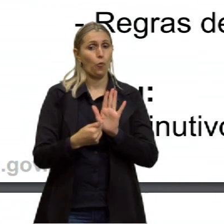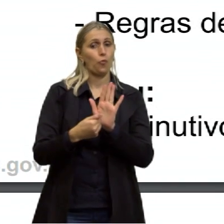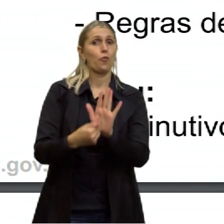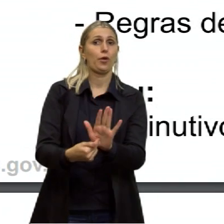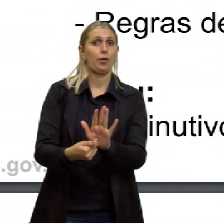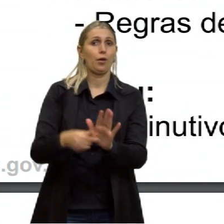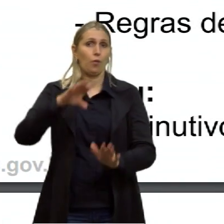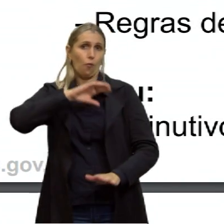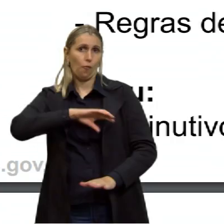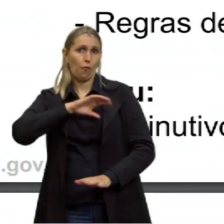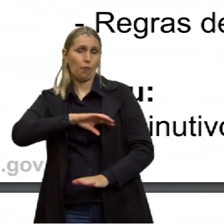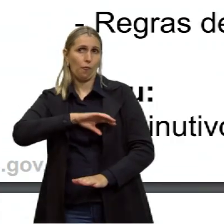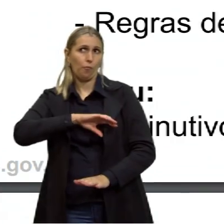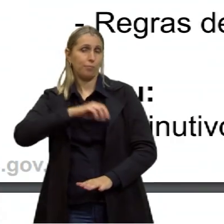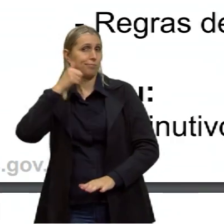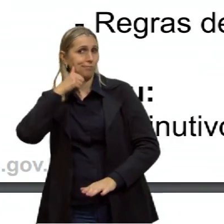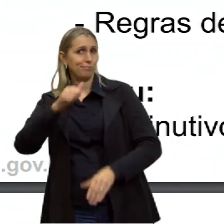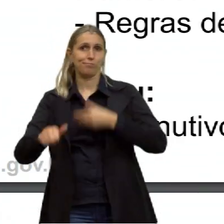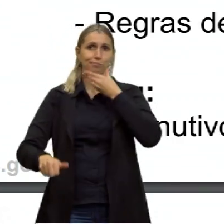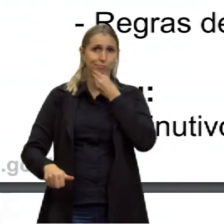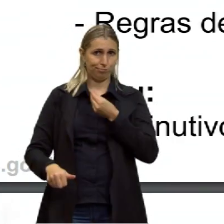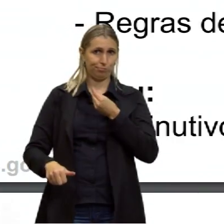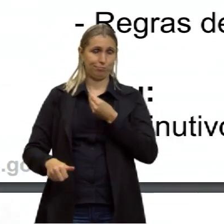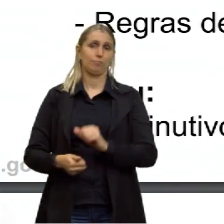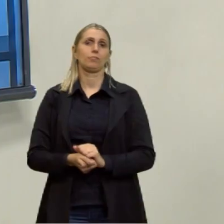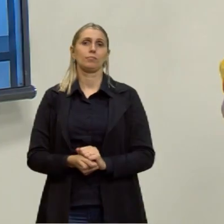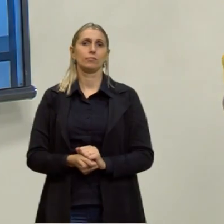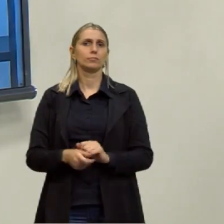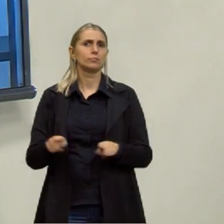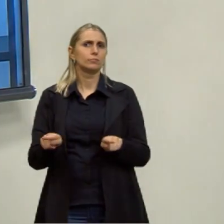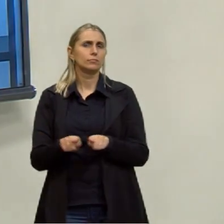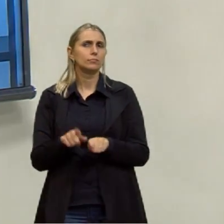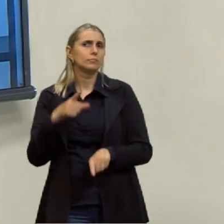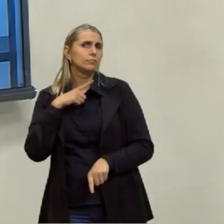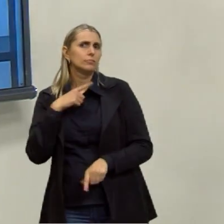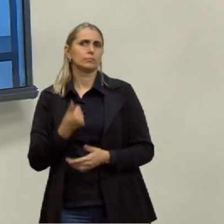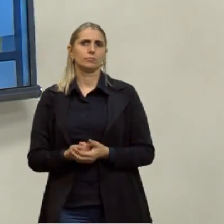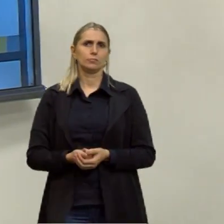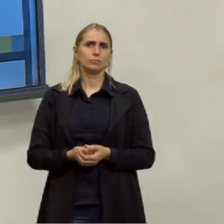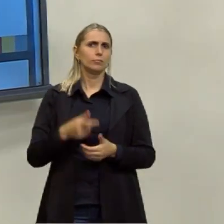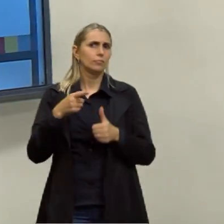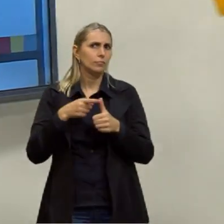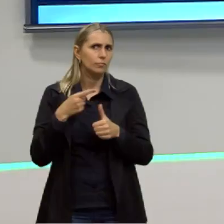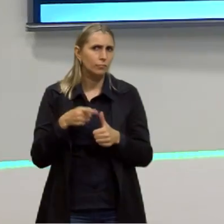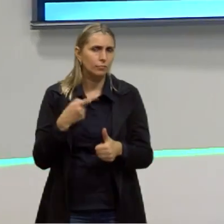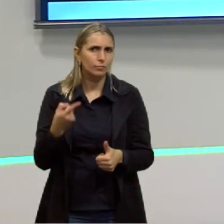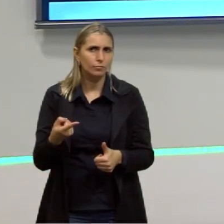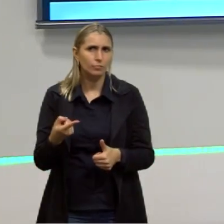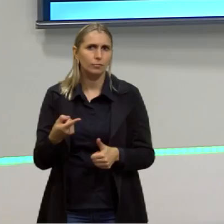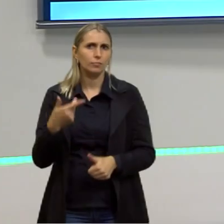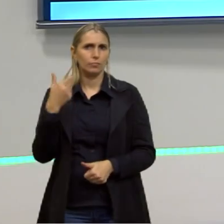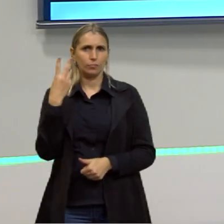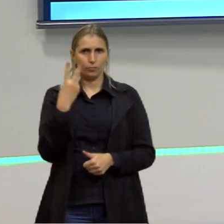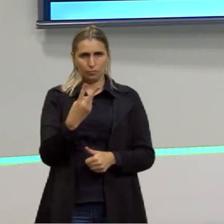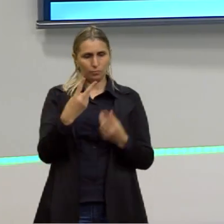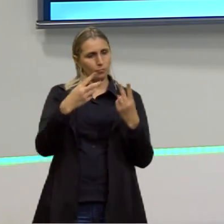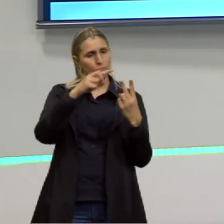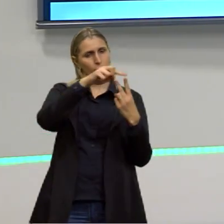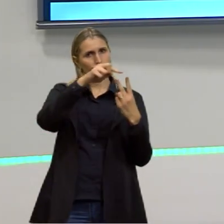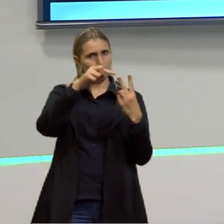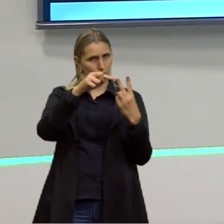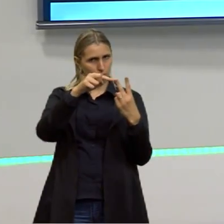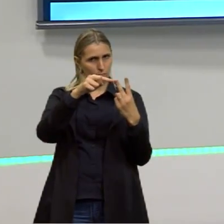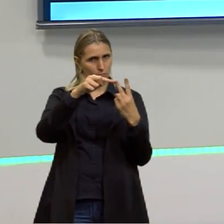gênero em língua portuguesa precisamos pensar feminino e masculino a gente vai ter primeiro dois tipos de